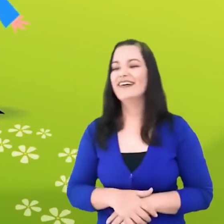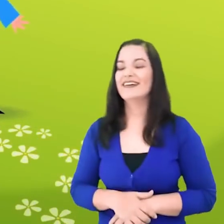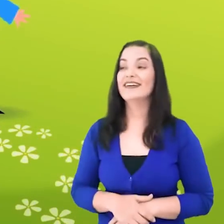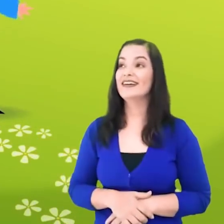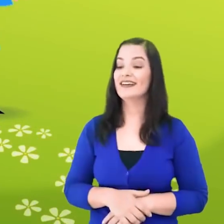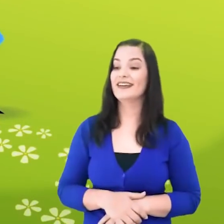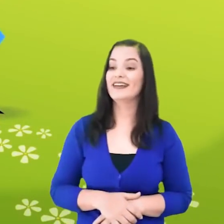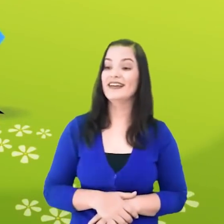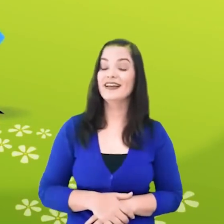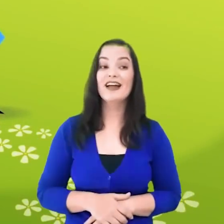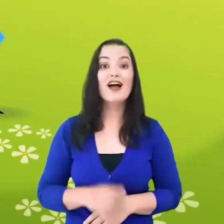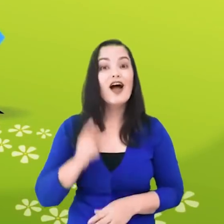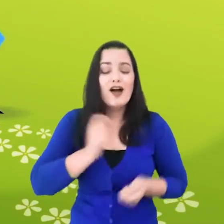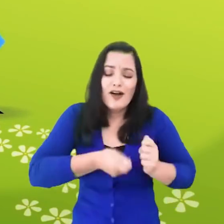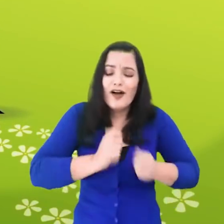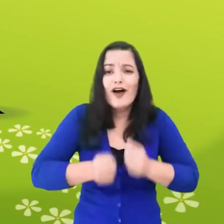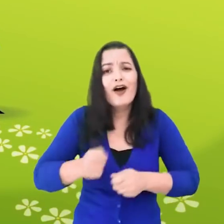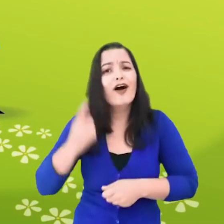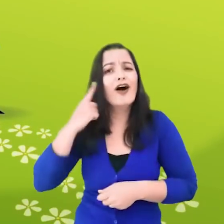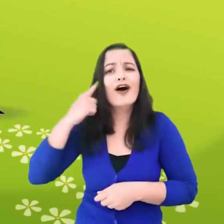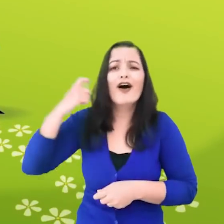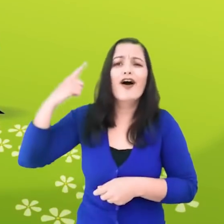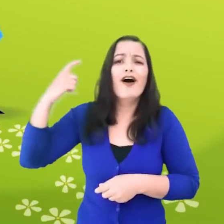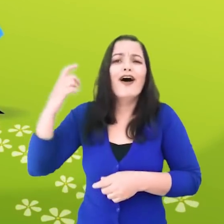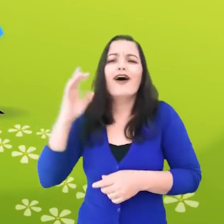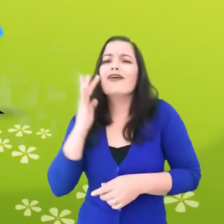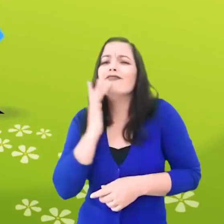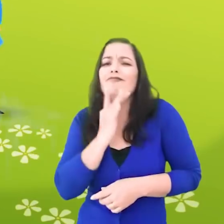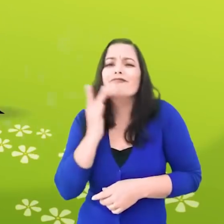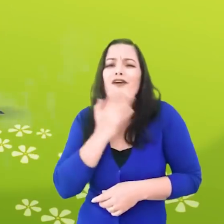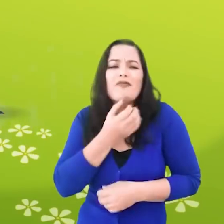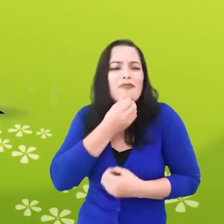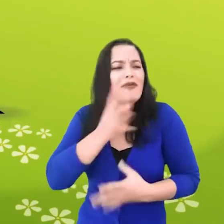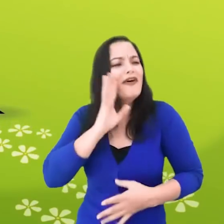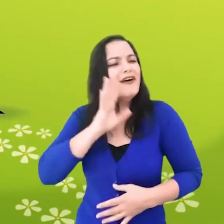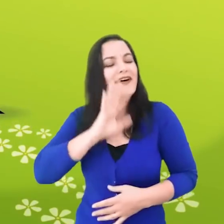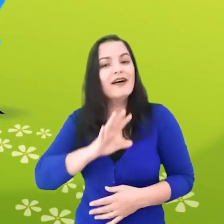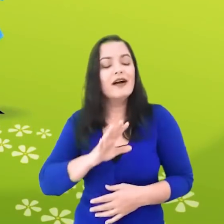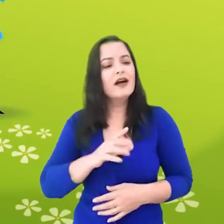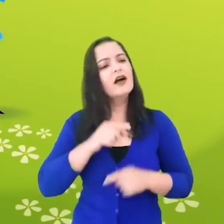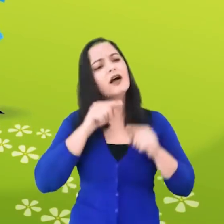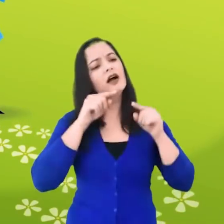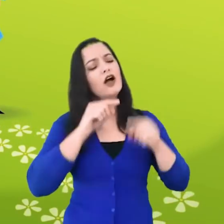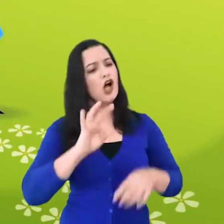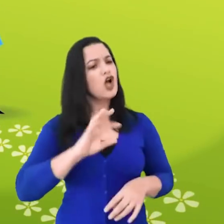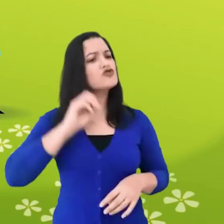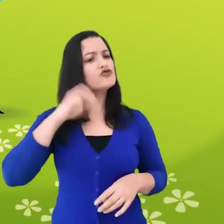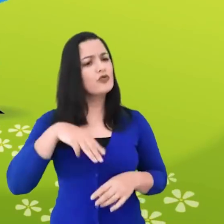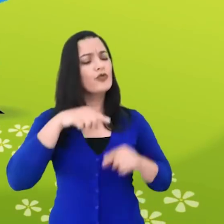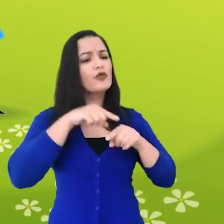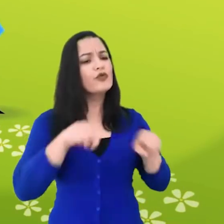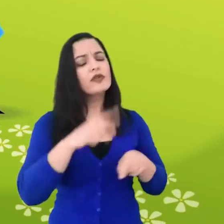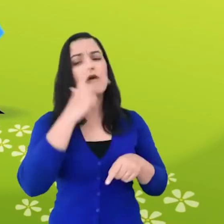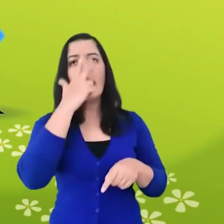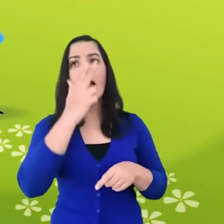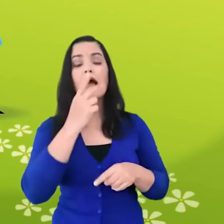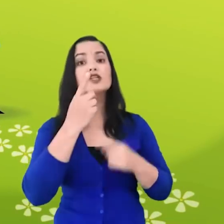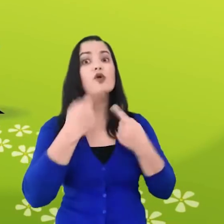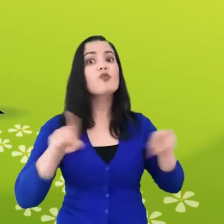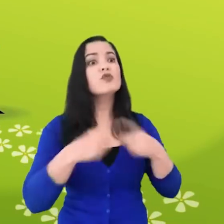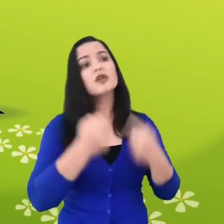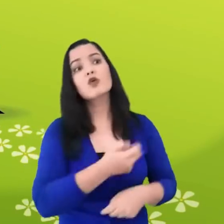O som do xilofone é tão legal! Tom, quantas músicas você acha que existem no